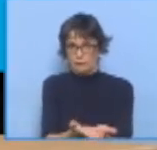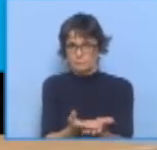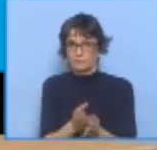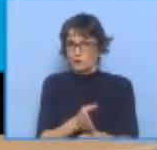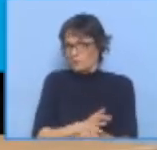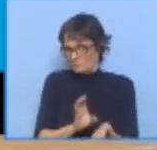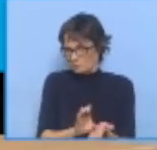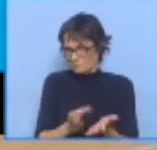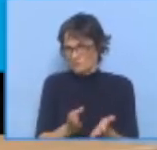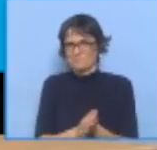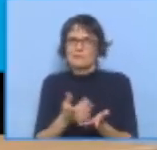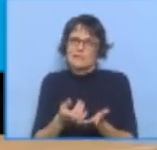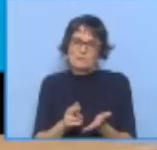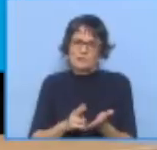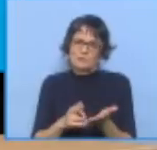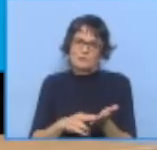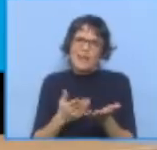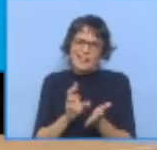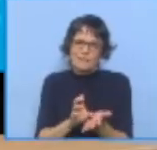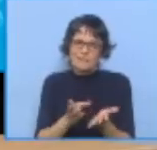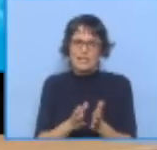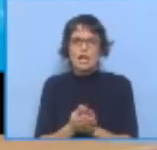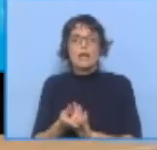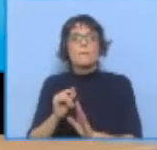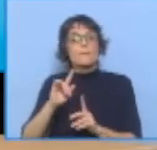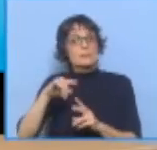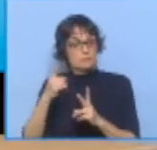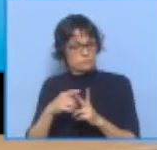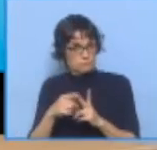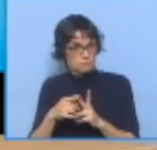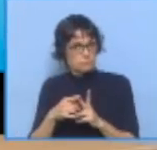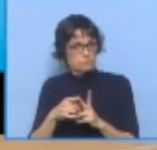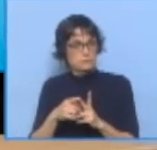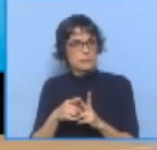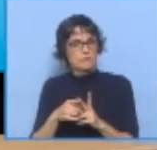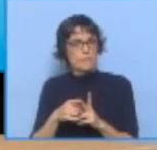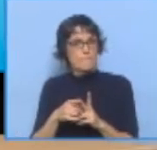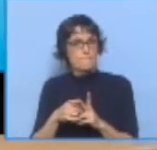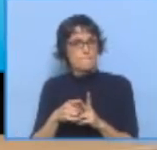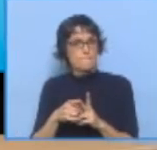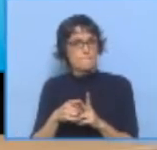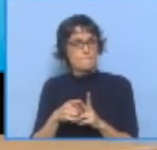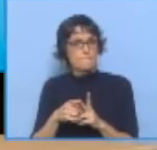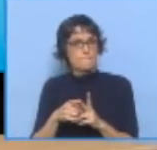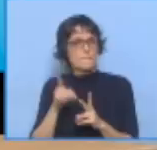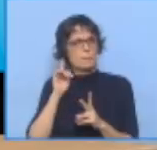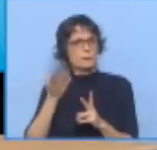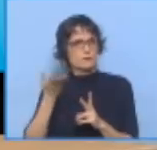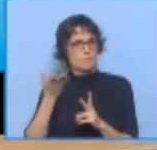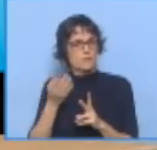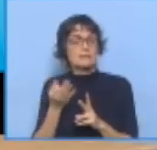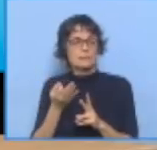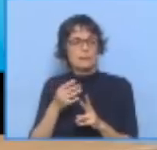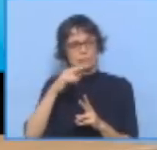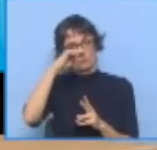uma razão secundária. Há uma outra razão, que é a dificuldade que nós